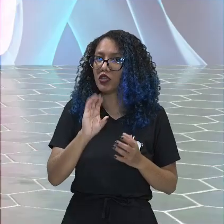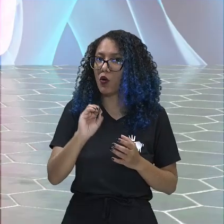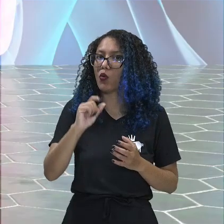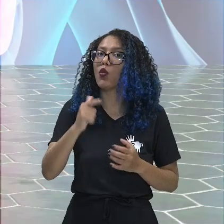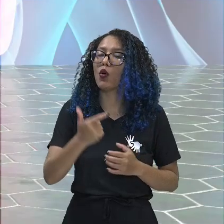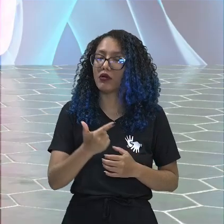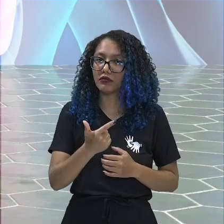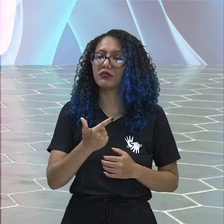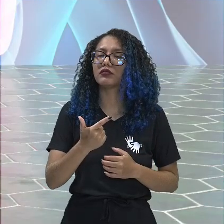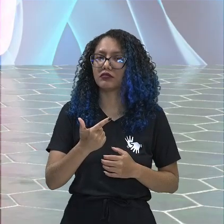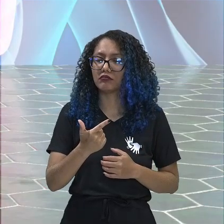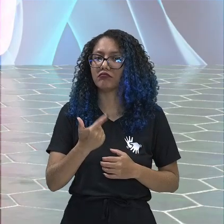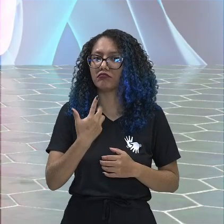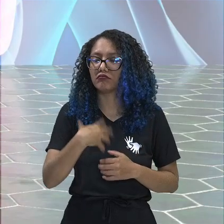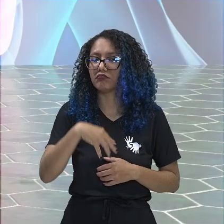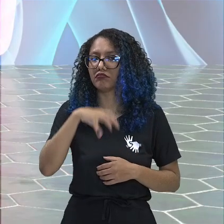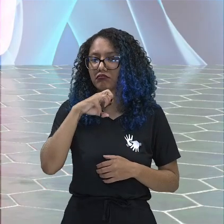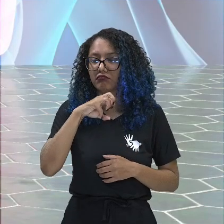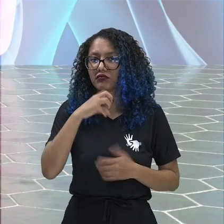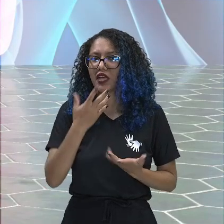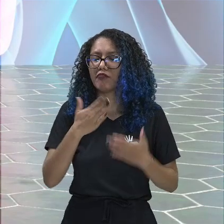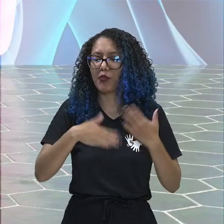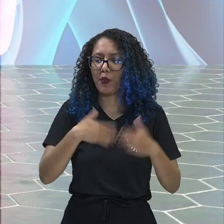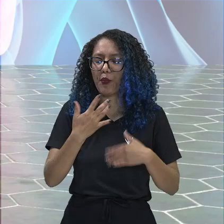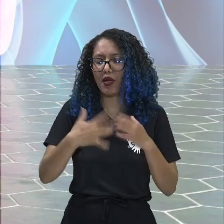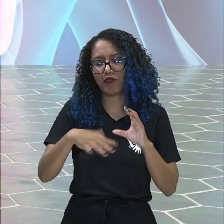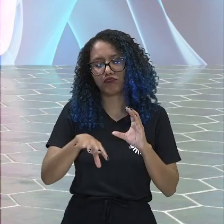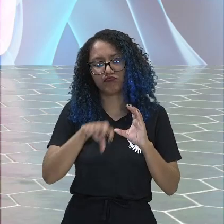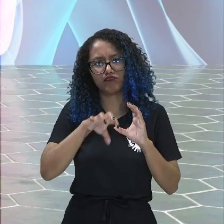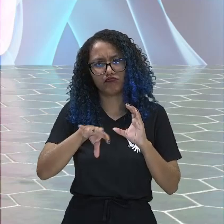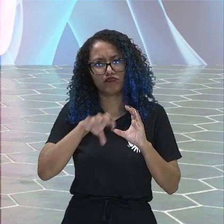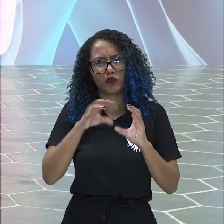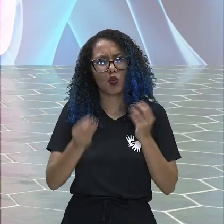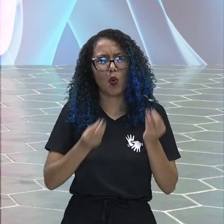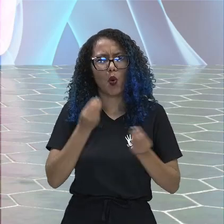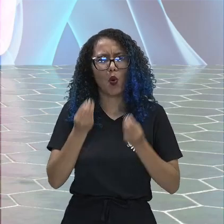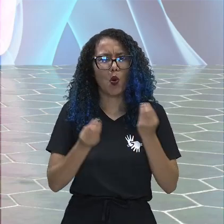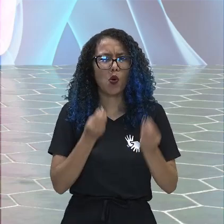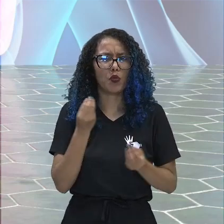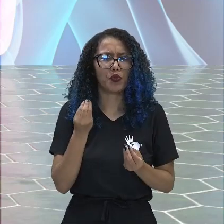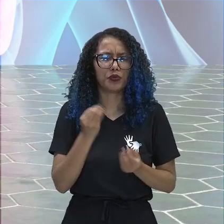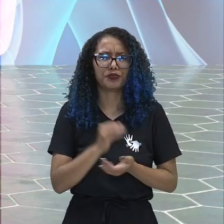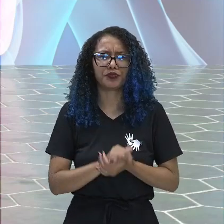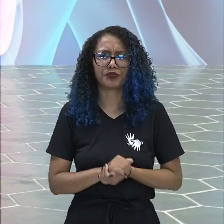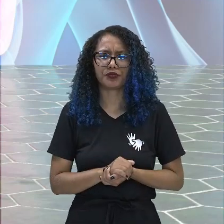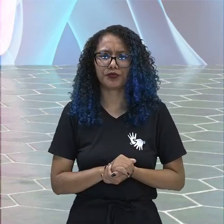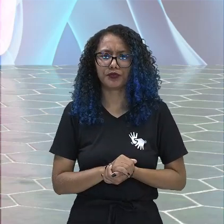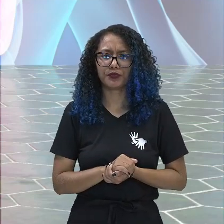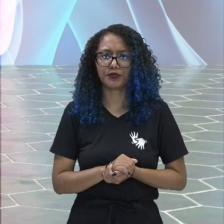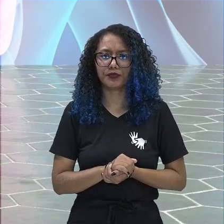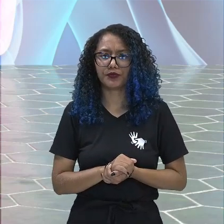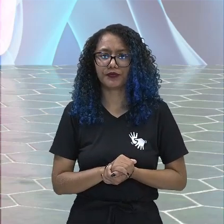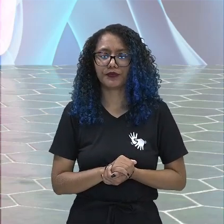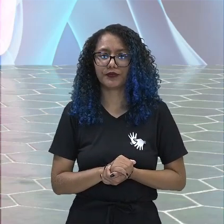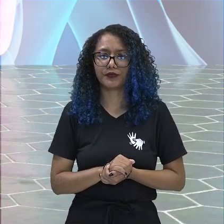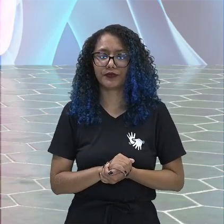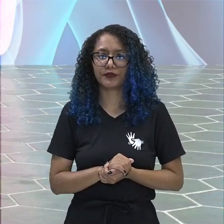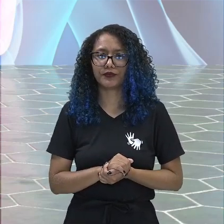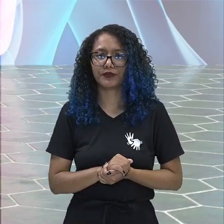neste processo de respiração celular, vai acontecer ali toda a produção